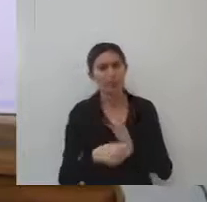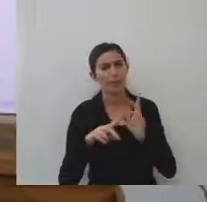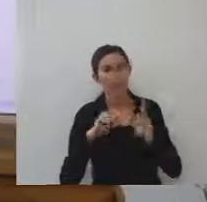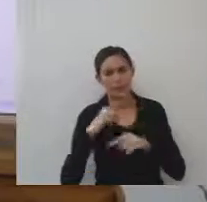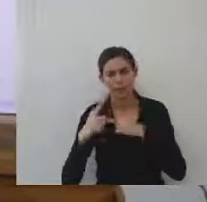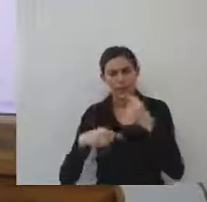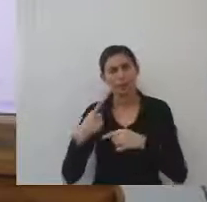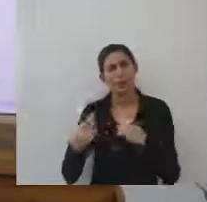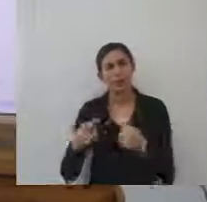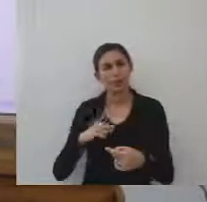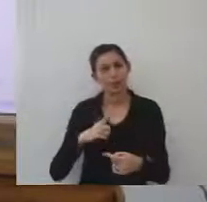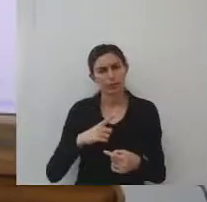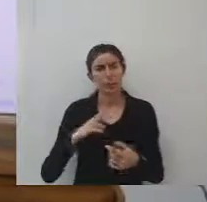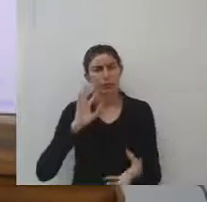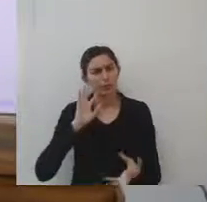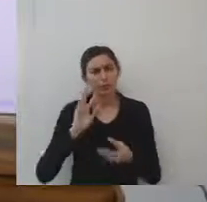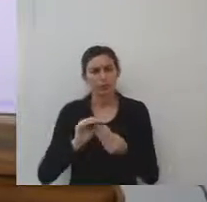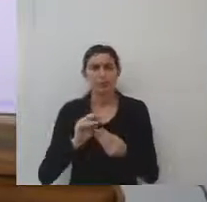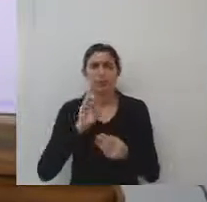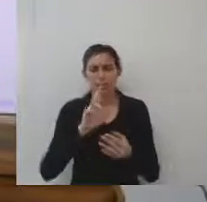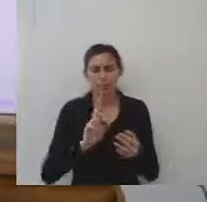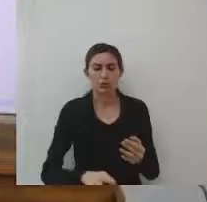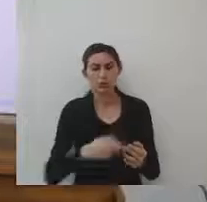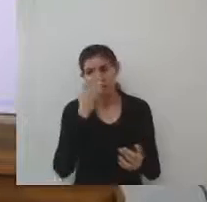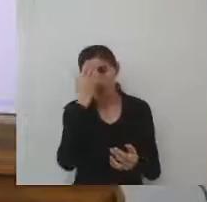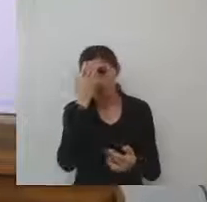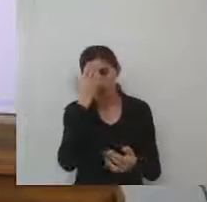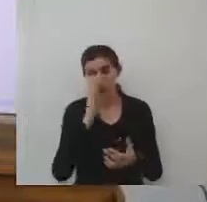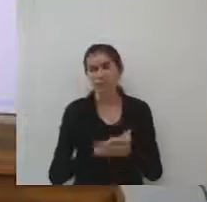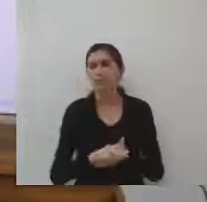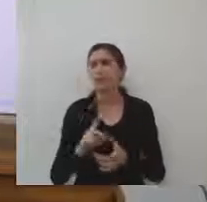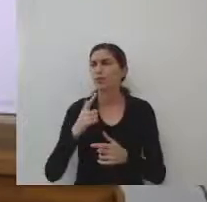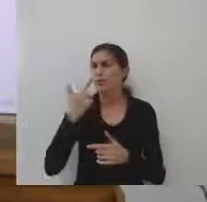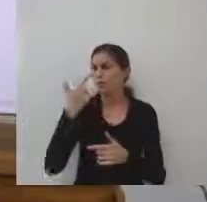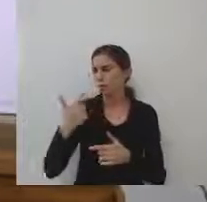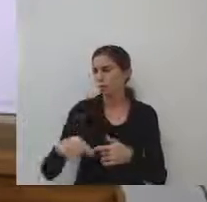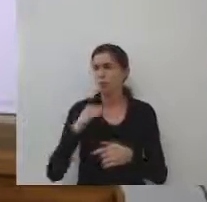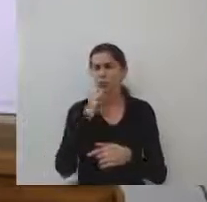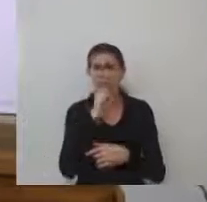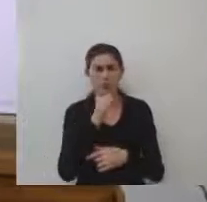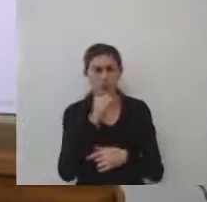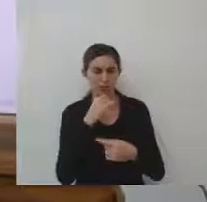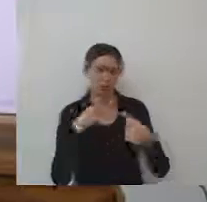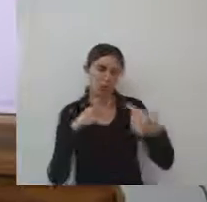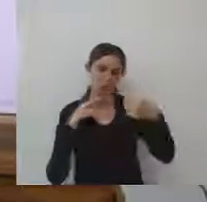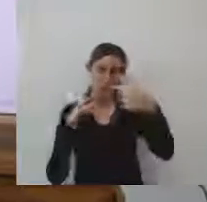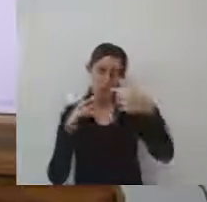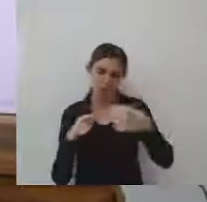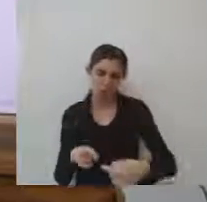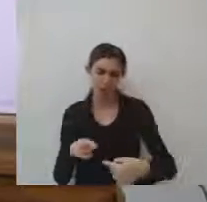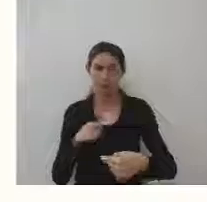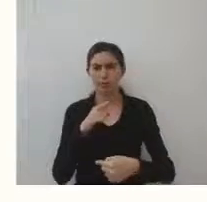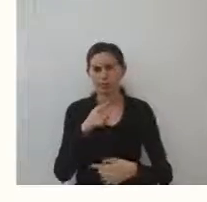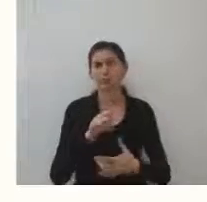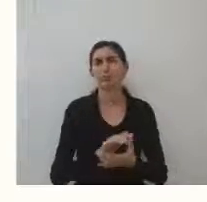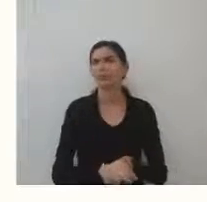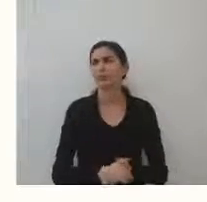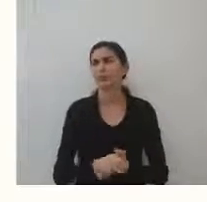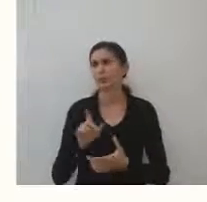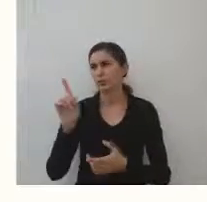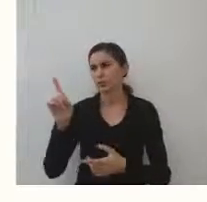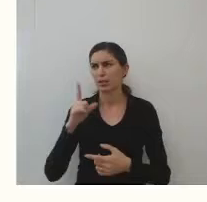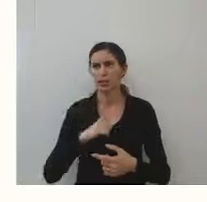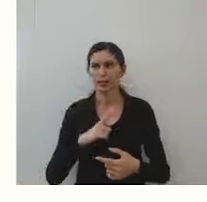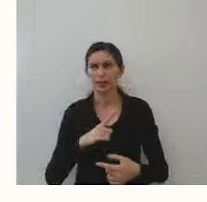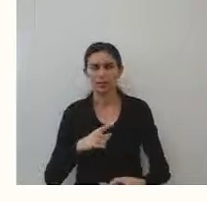para ter a resolução com facilidade. Vamos lá, outro exemplo de competição que eu trouxe para vocês. A